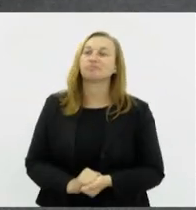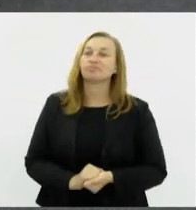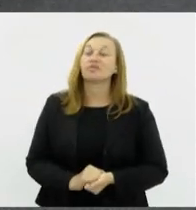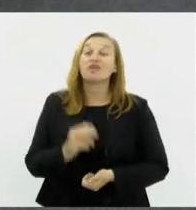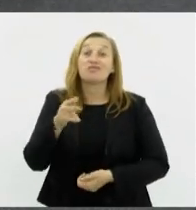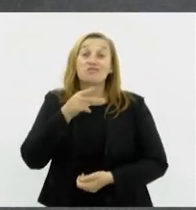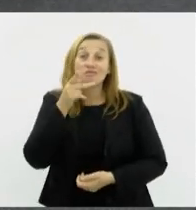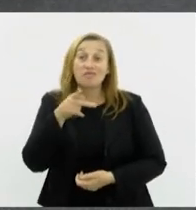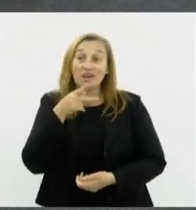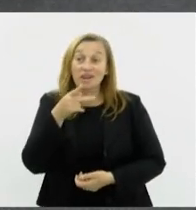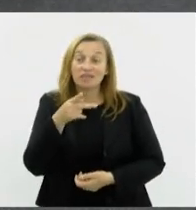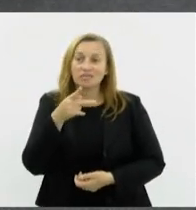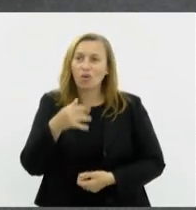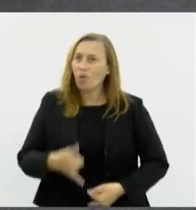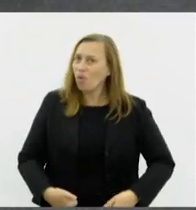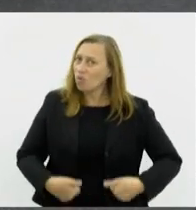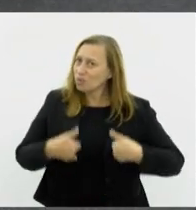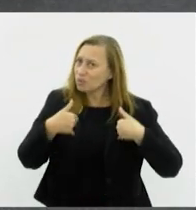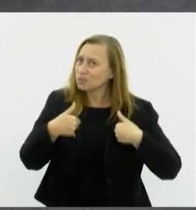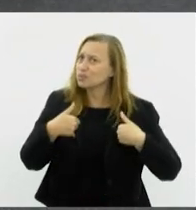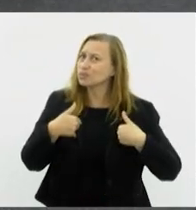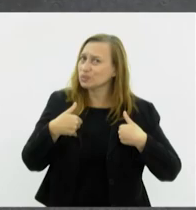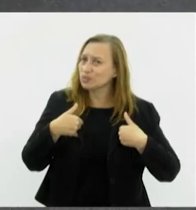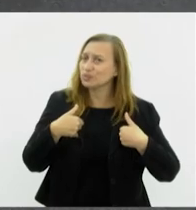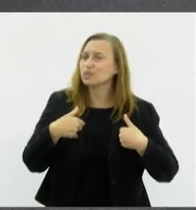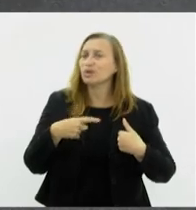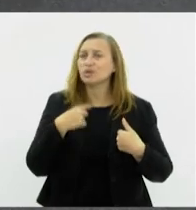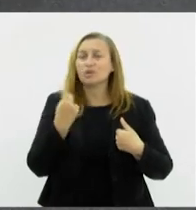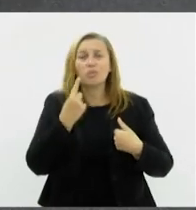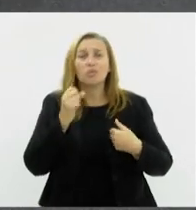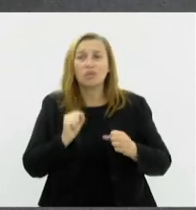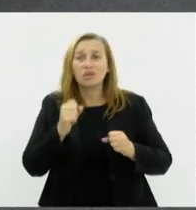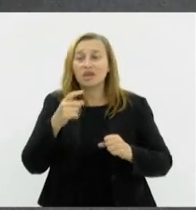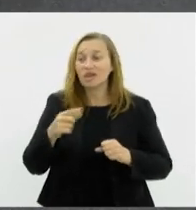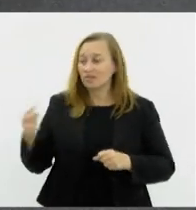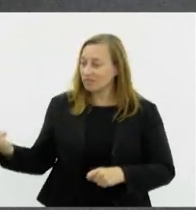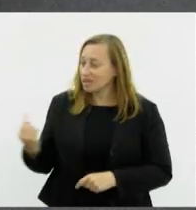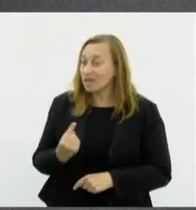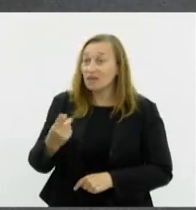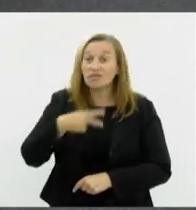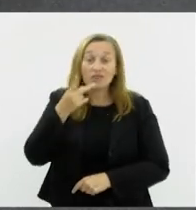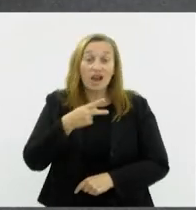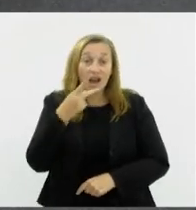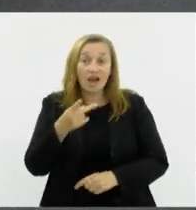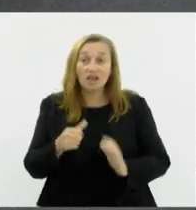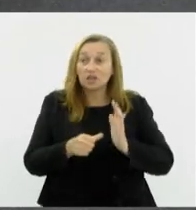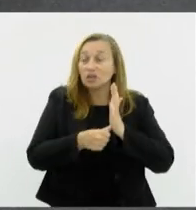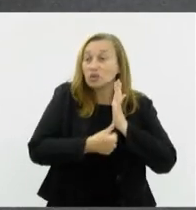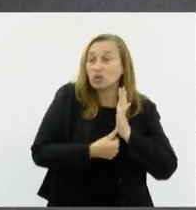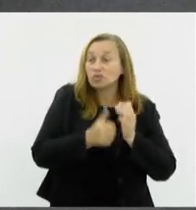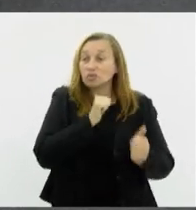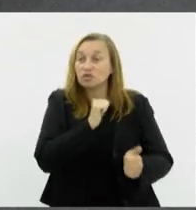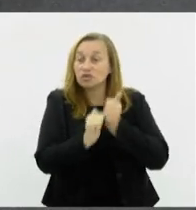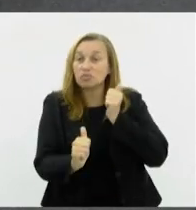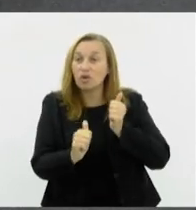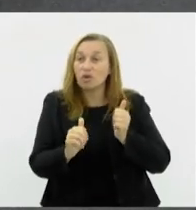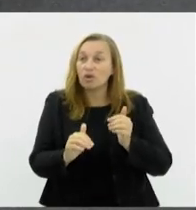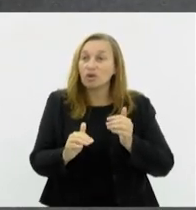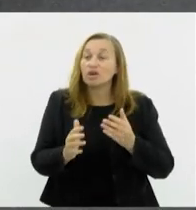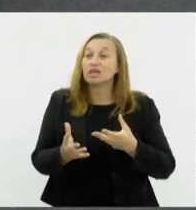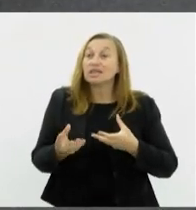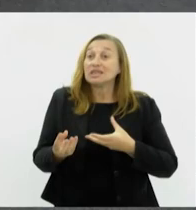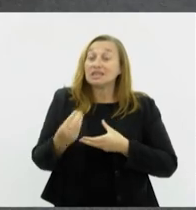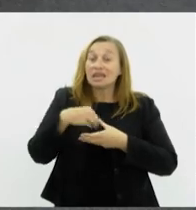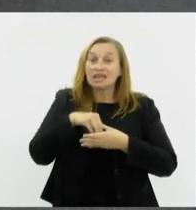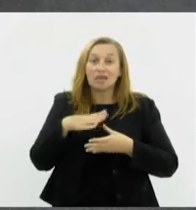Dizer que é um orgulho muito grande a gente poder vir aqui falar sobre esse clube. Afinal de contas, foi um clube que nasceu dentro da minha